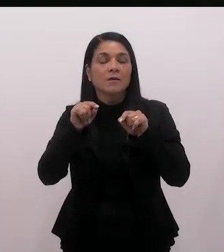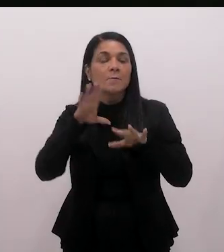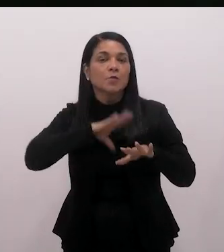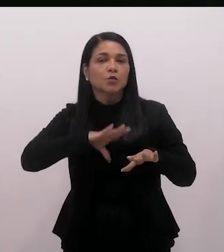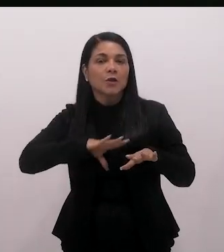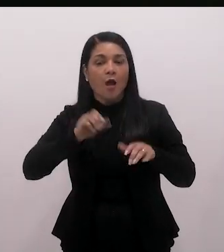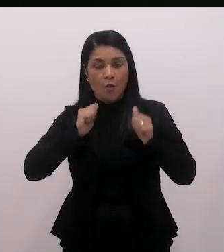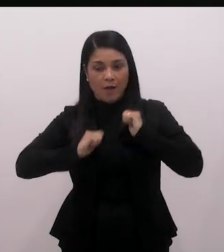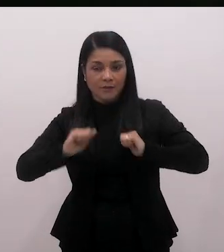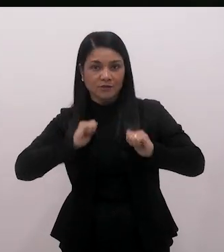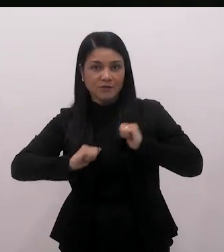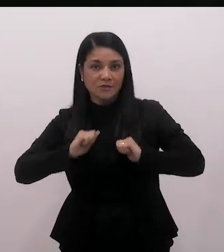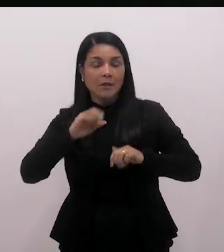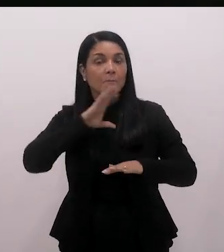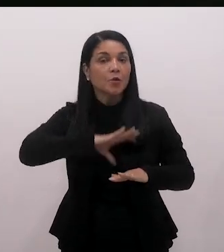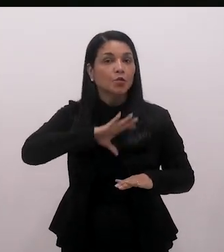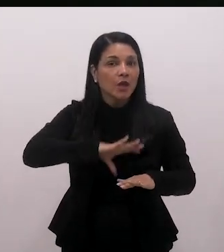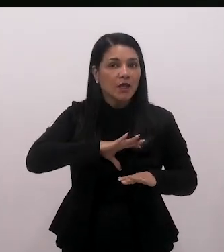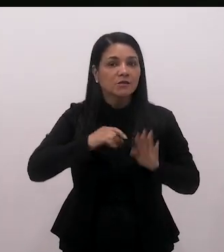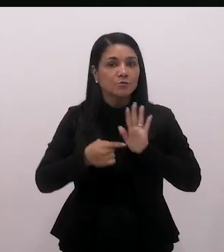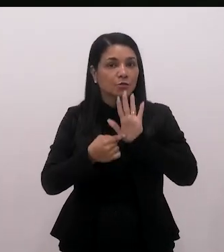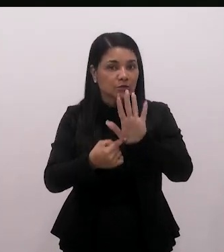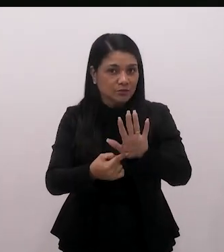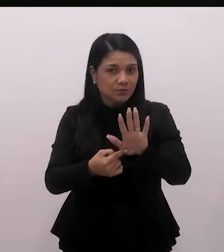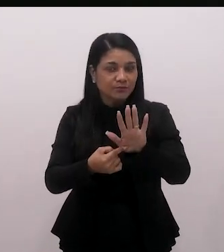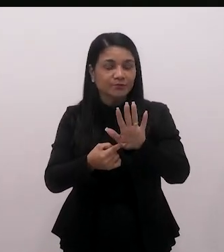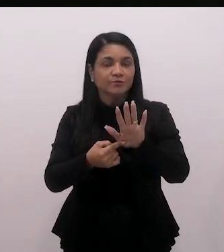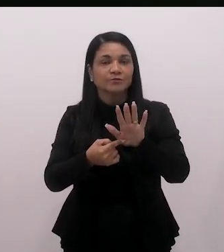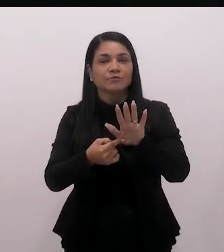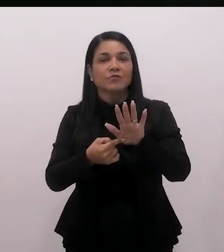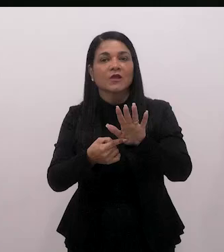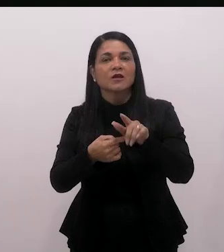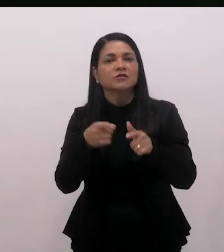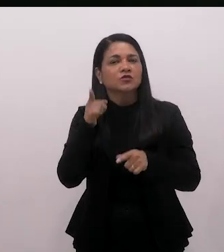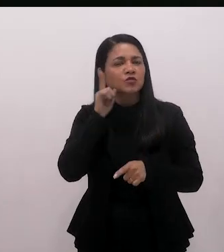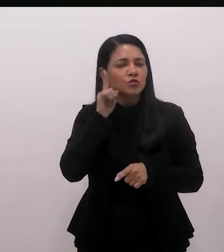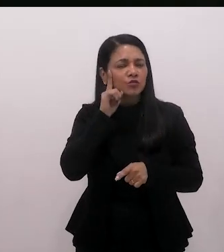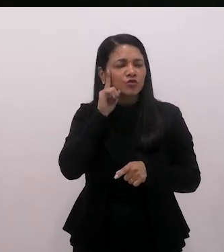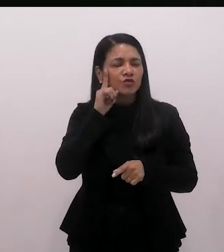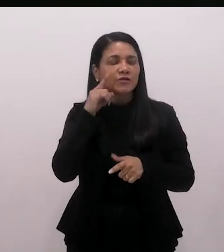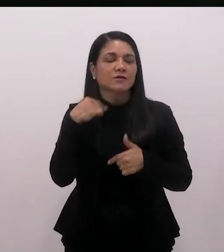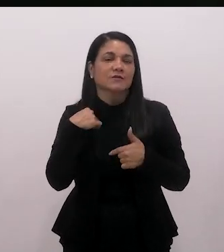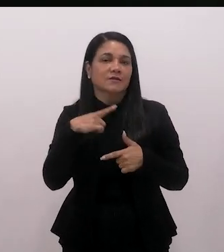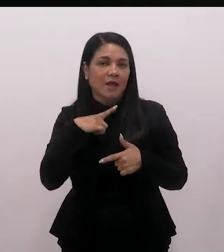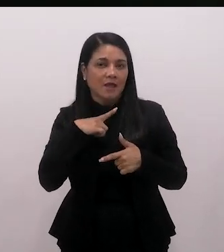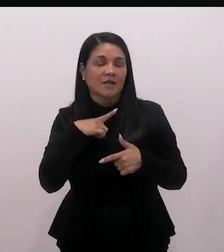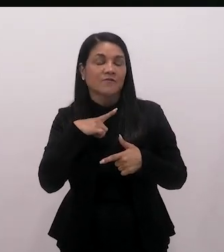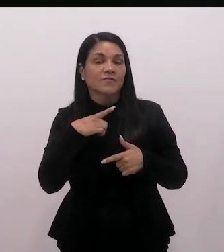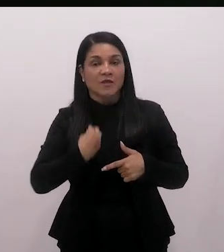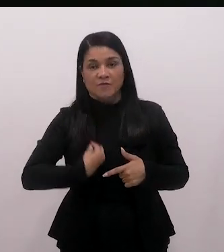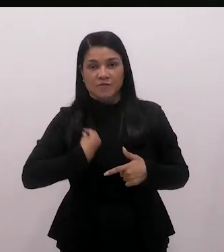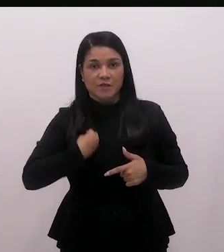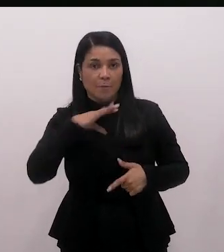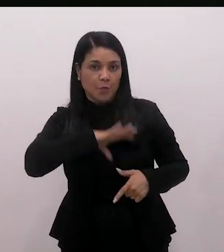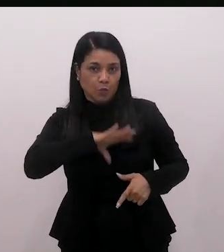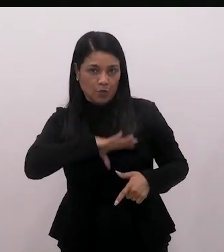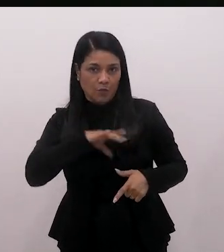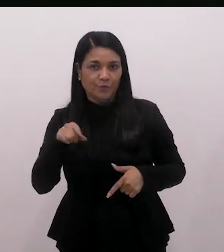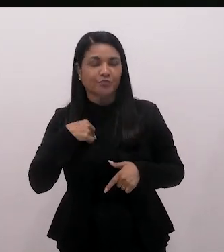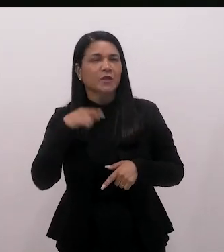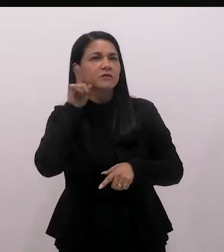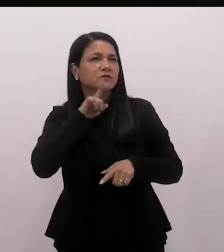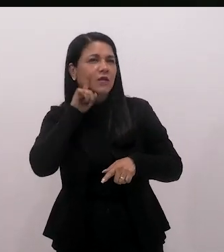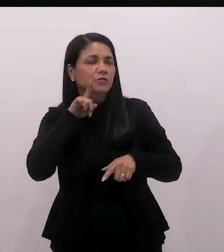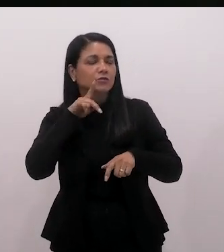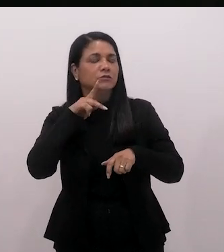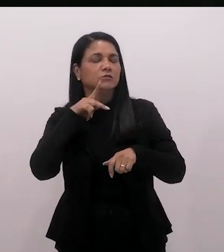artistas portugueses que nós acessamos no nosso dia-a-dia em Portugal. E eu vivi 20 anos nos Estados Unidos,